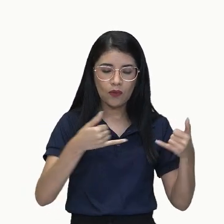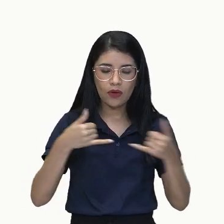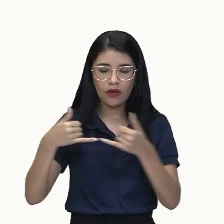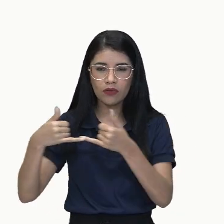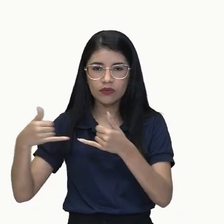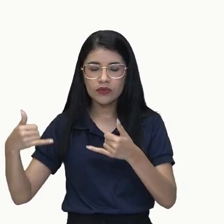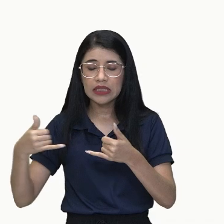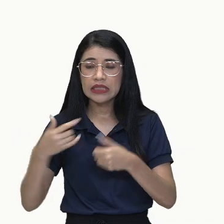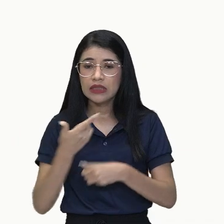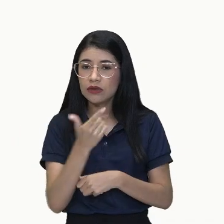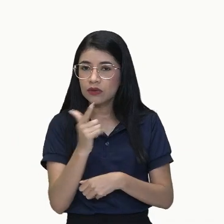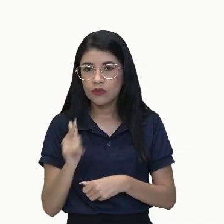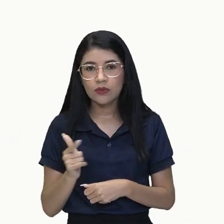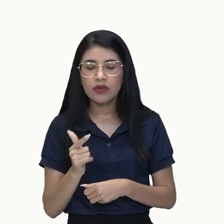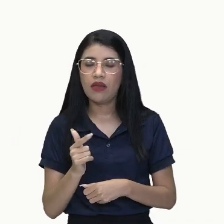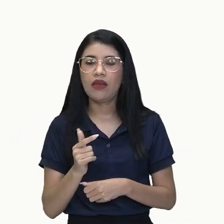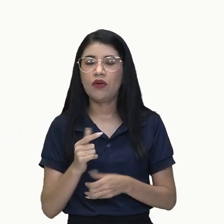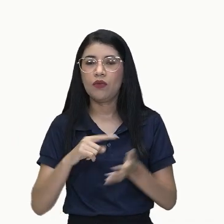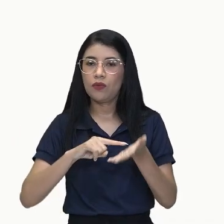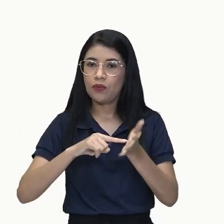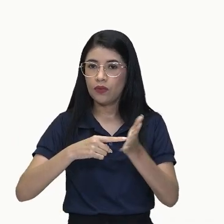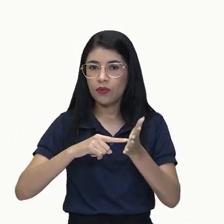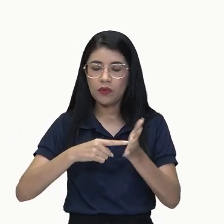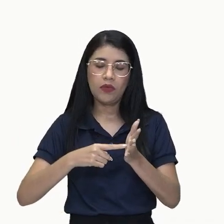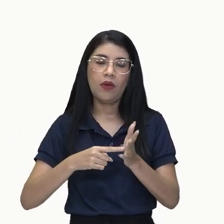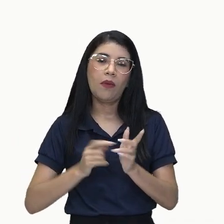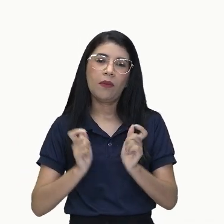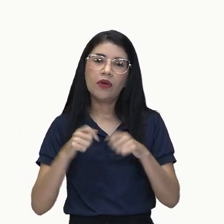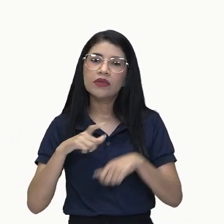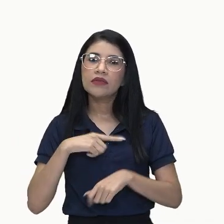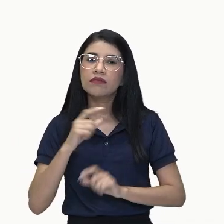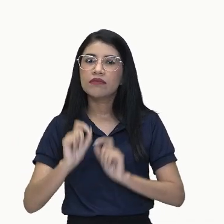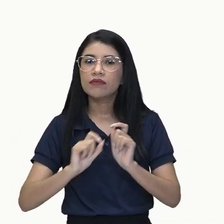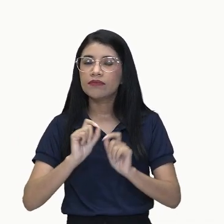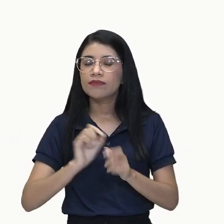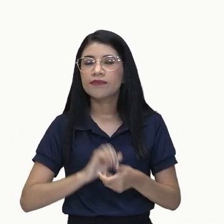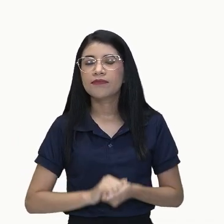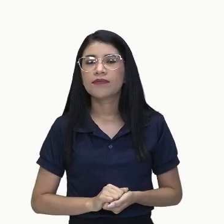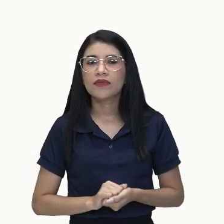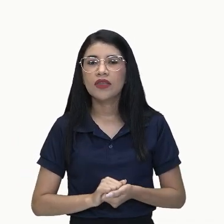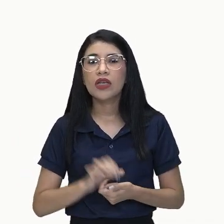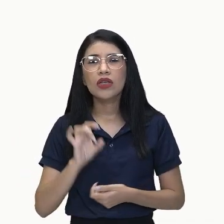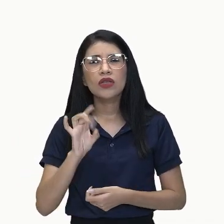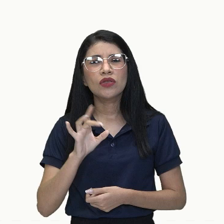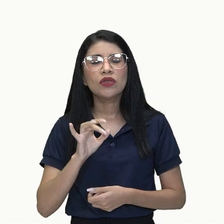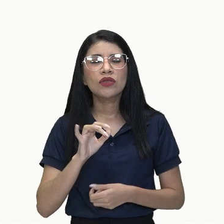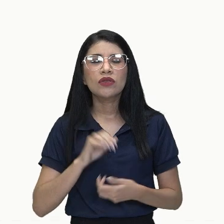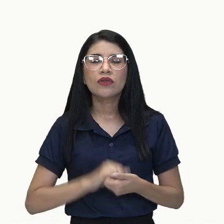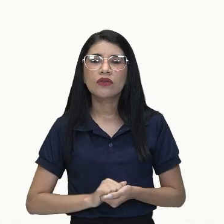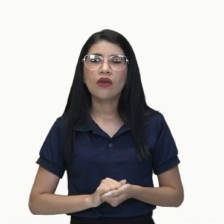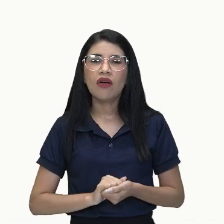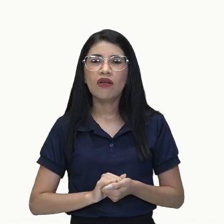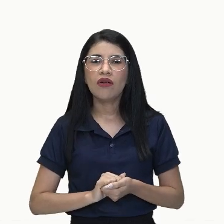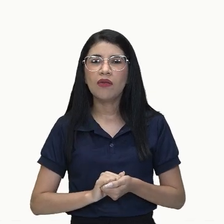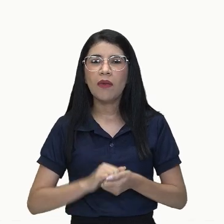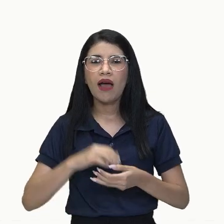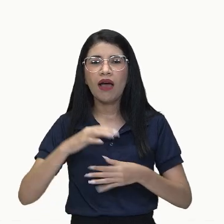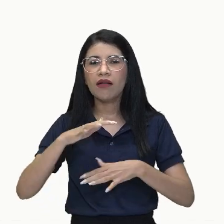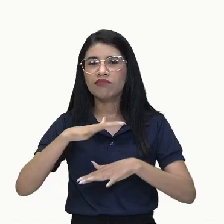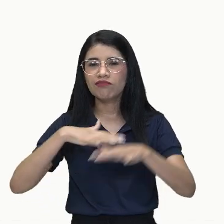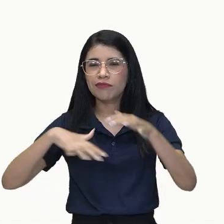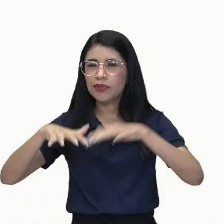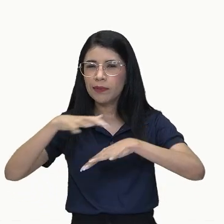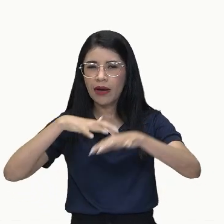condutor, não tivesse um gerador, eu teria somente o fluxo desordenado de